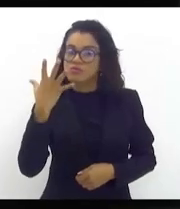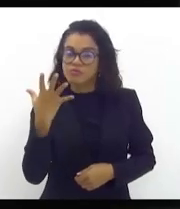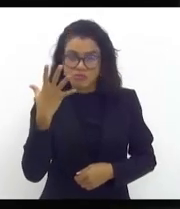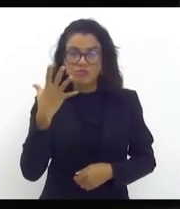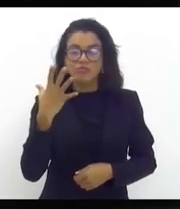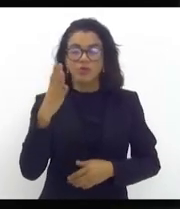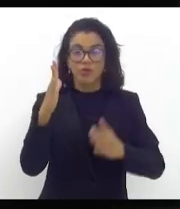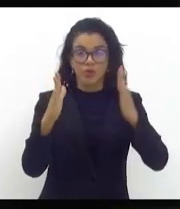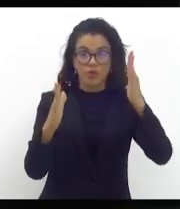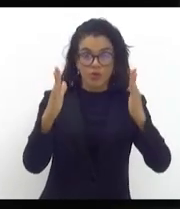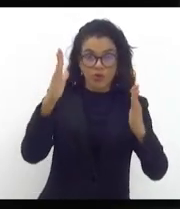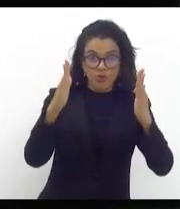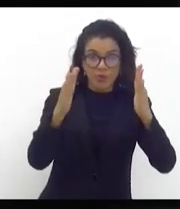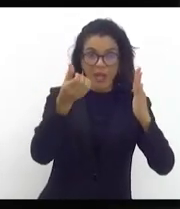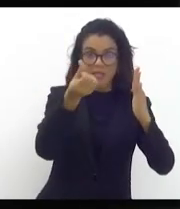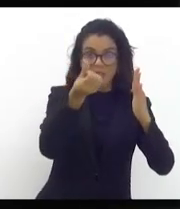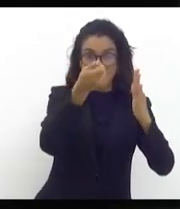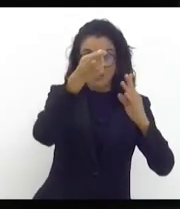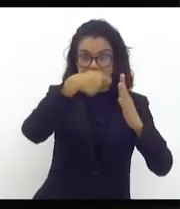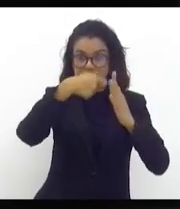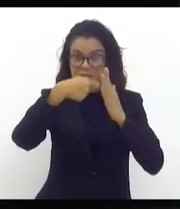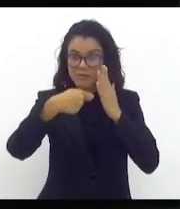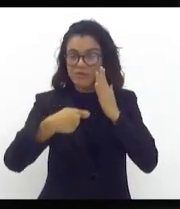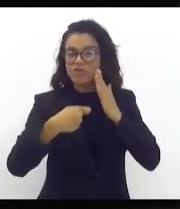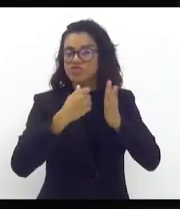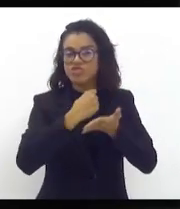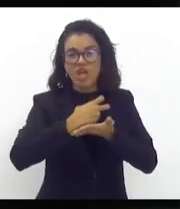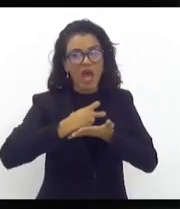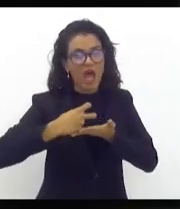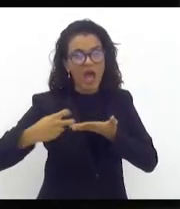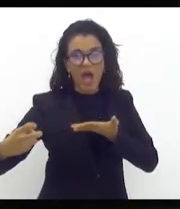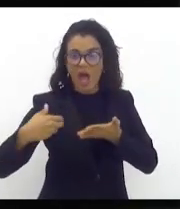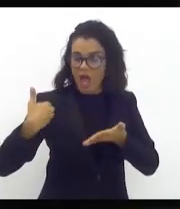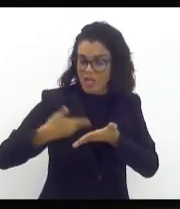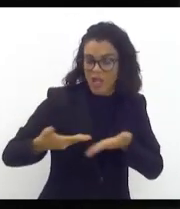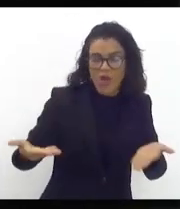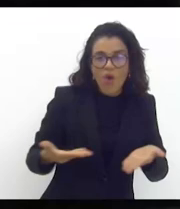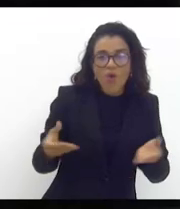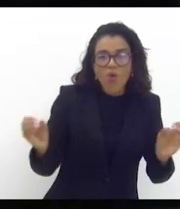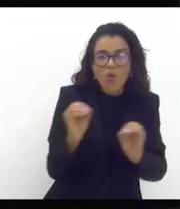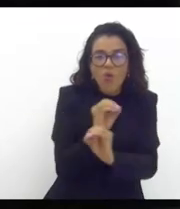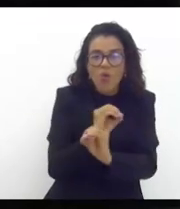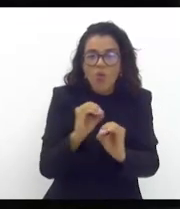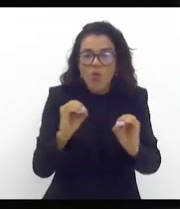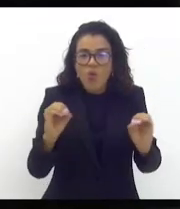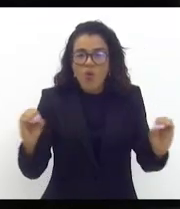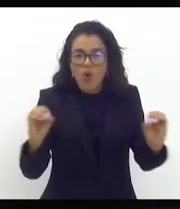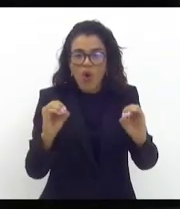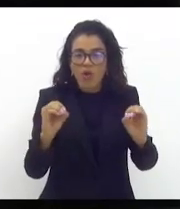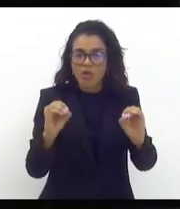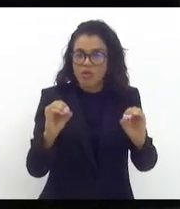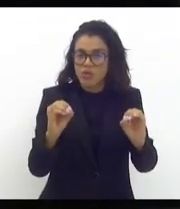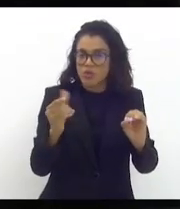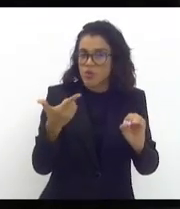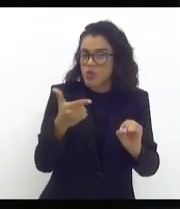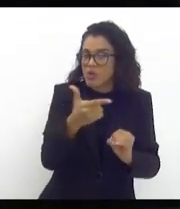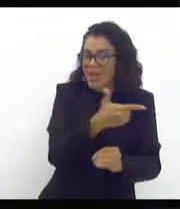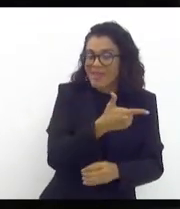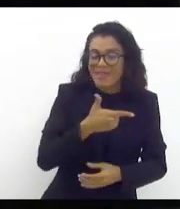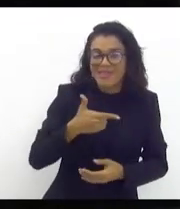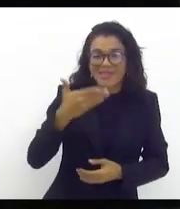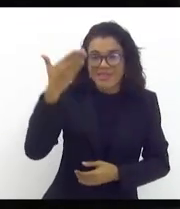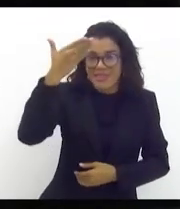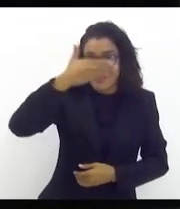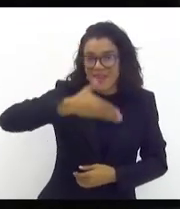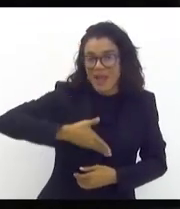o prazo de 6 meses já venceu e até hoje não há nenhuma sinalização do